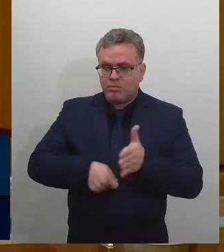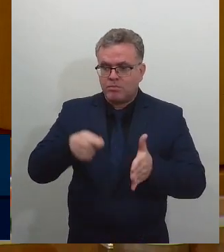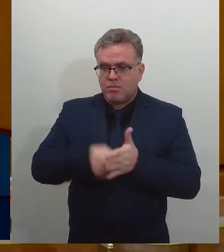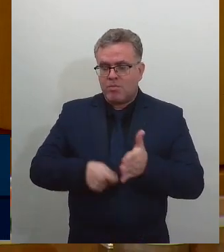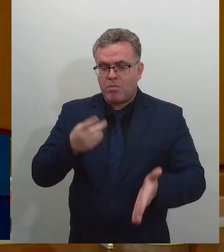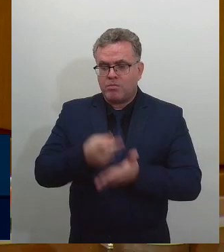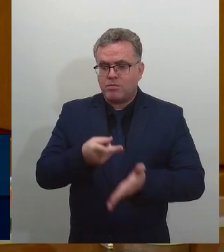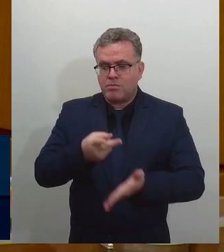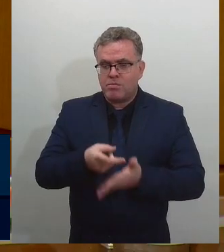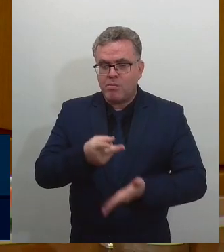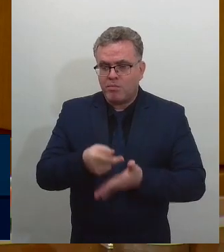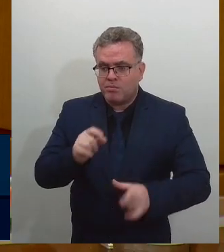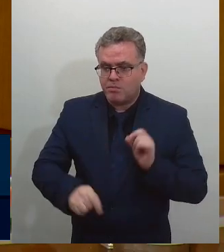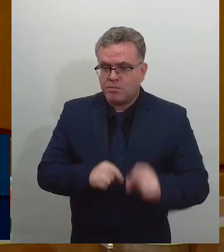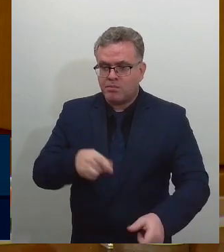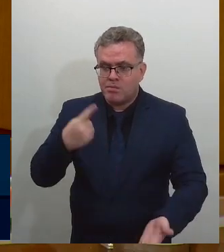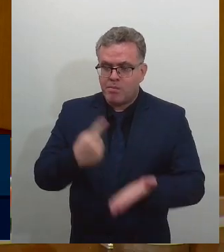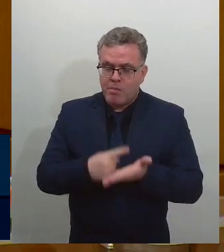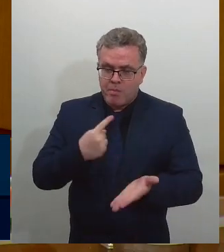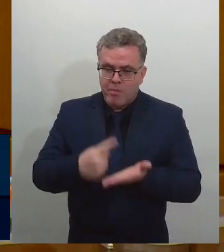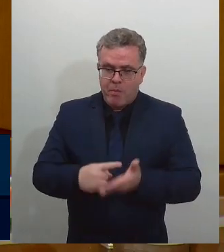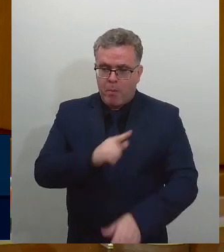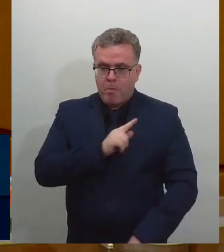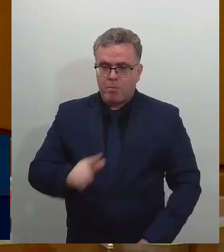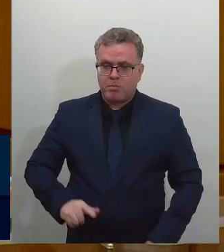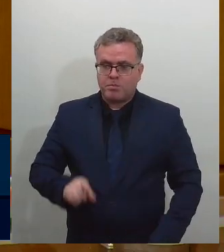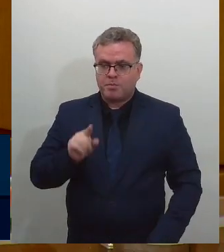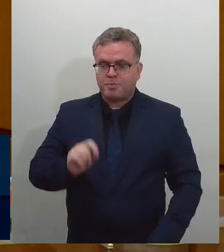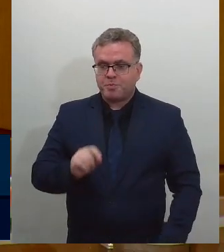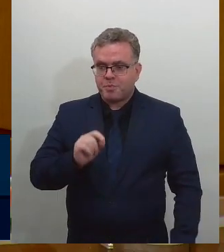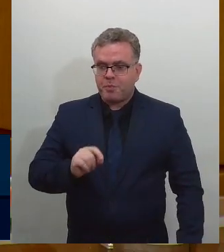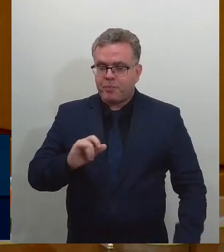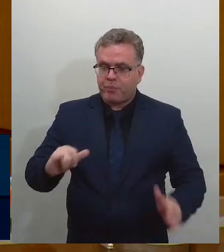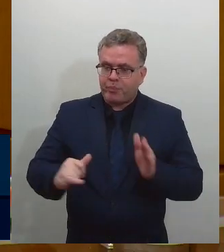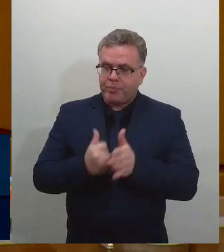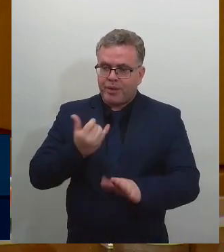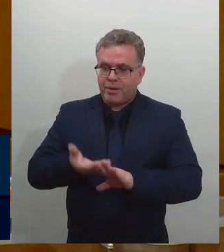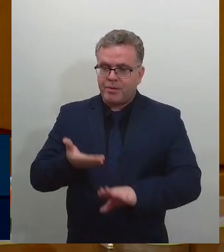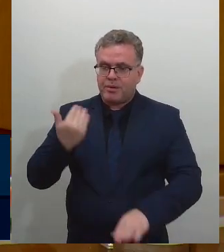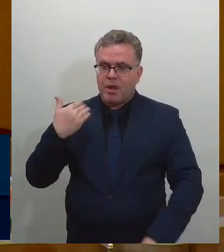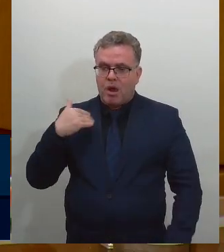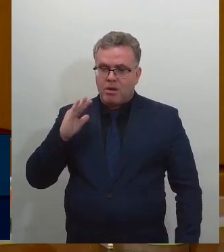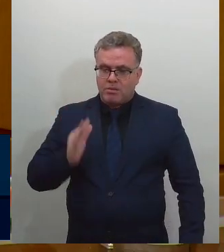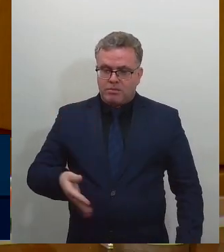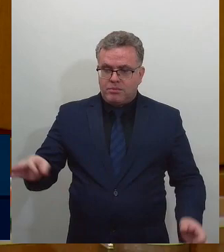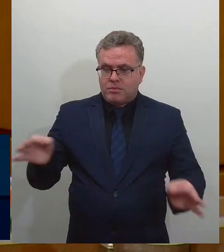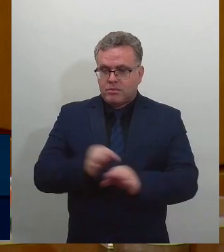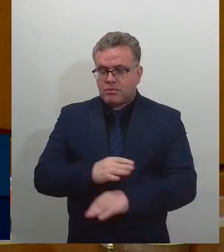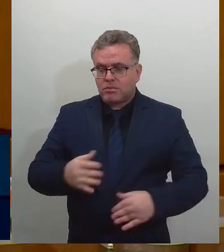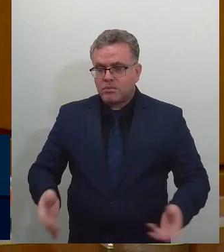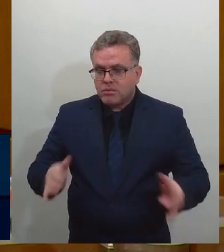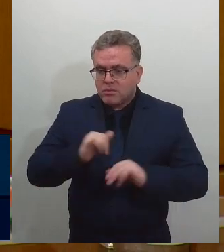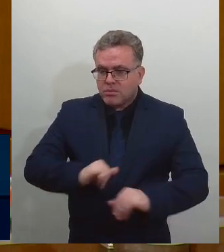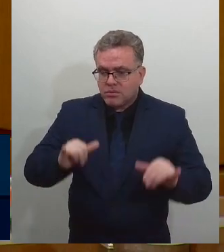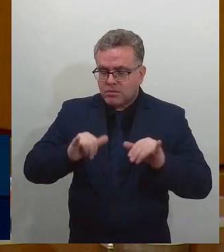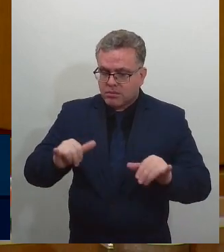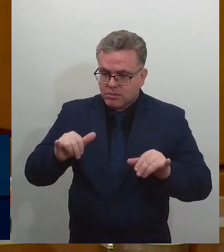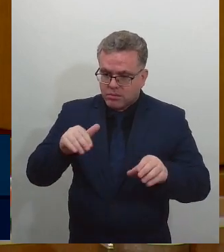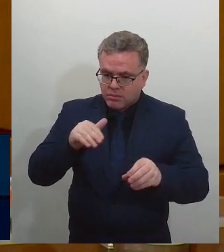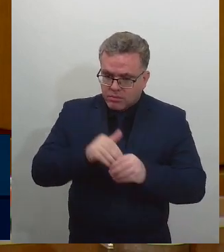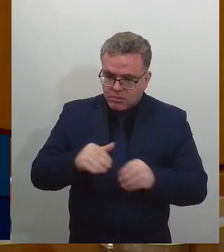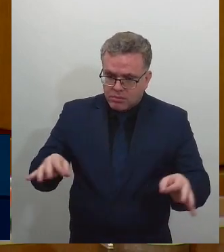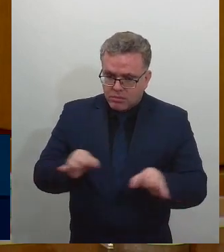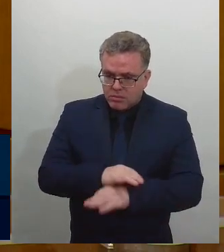compromisso que o governador assinou na época de campanha e, mais uma vez, não cumpre. É isso, senhor presidente.